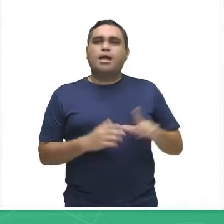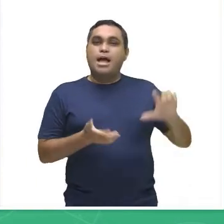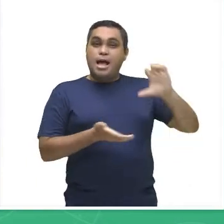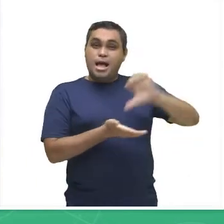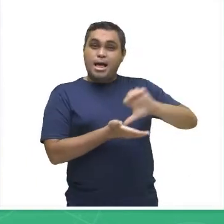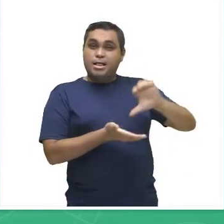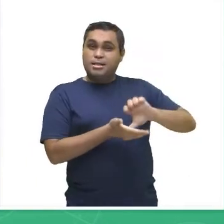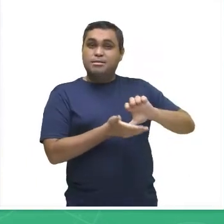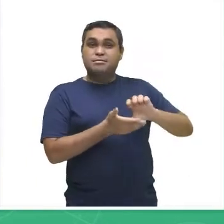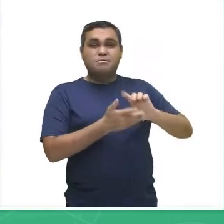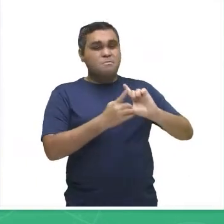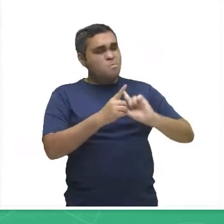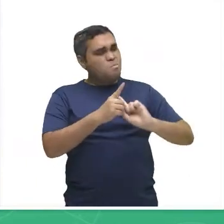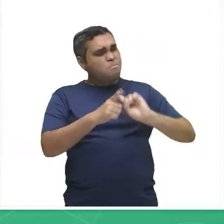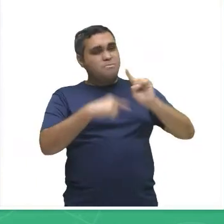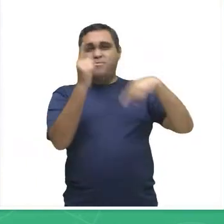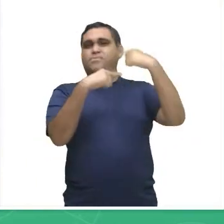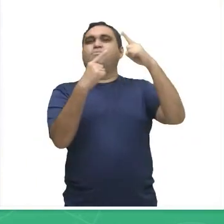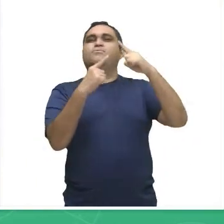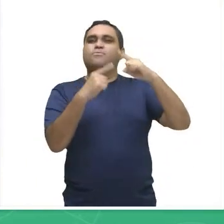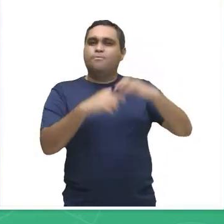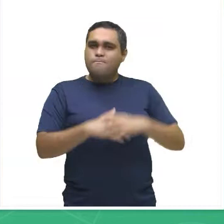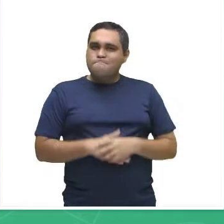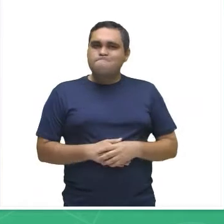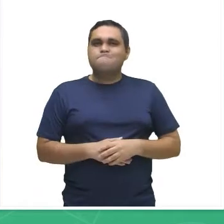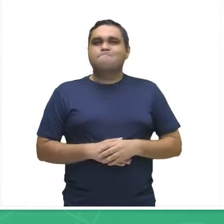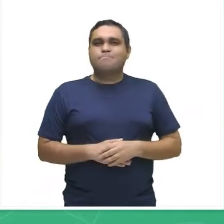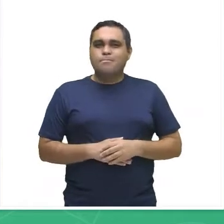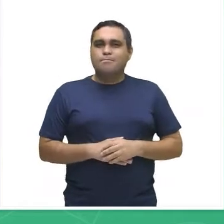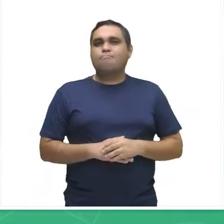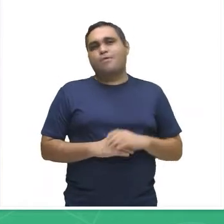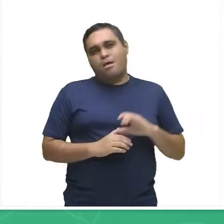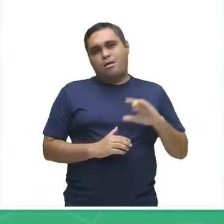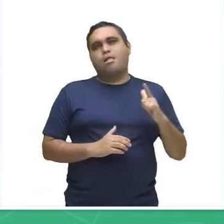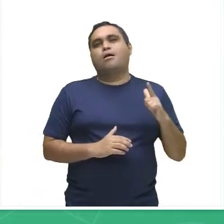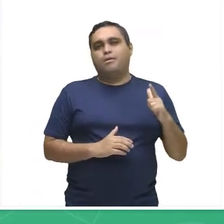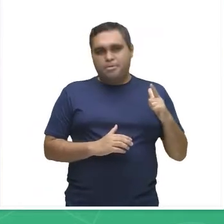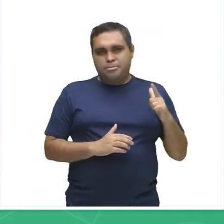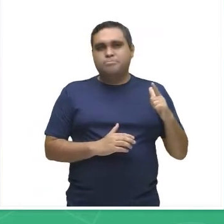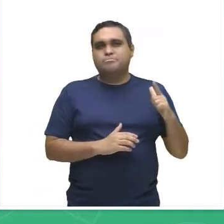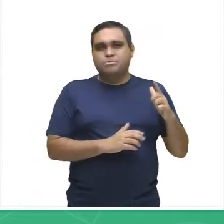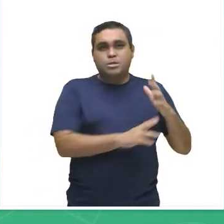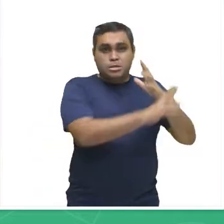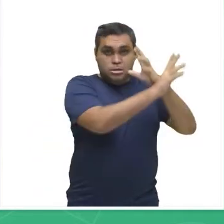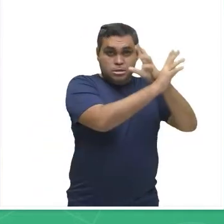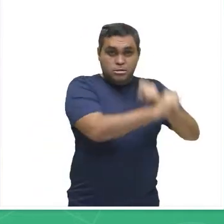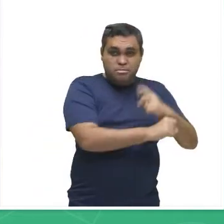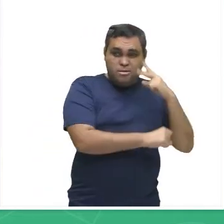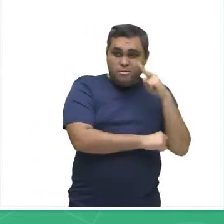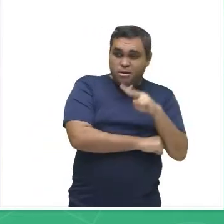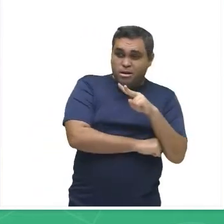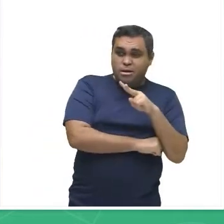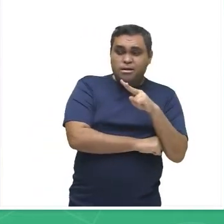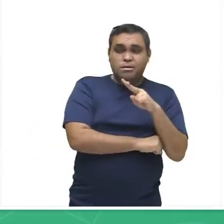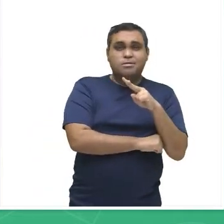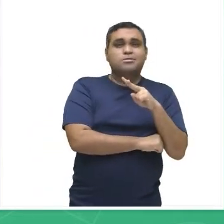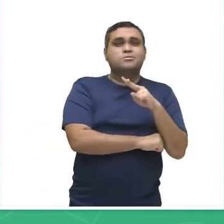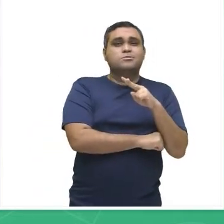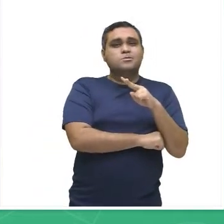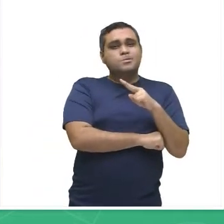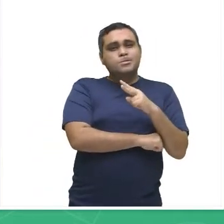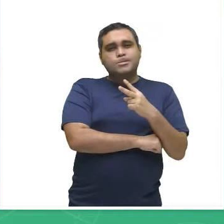coincidência. E isso, é claro, vai incomodar os espartanos, rivais